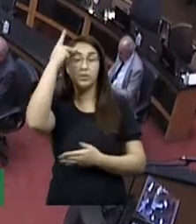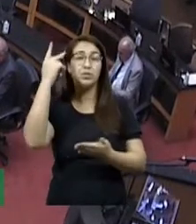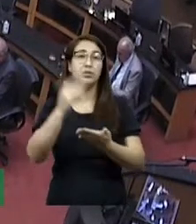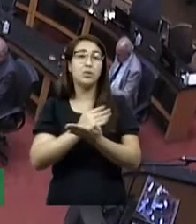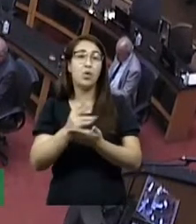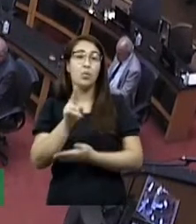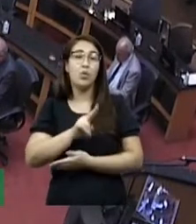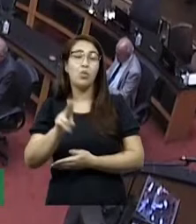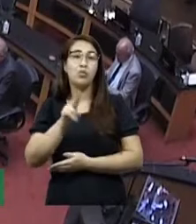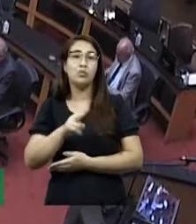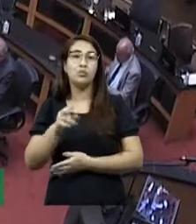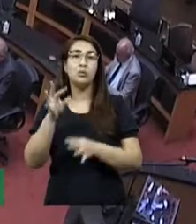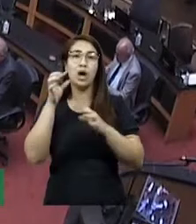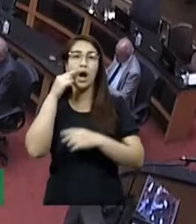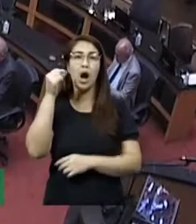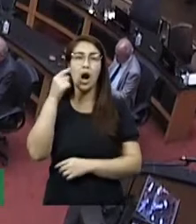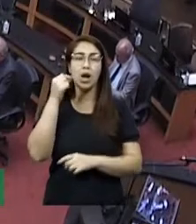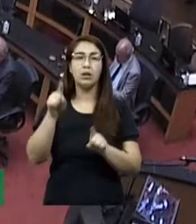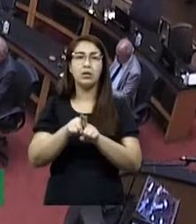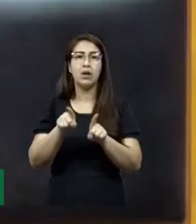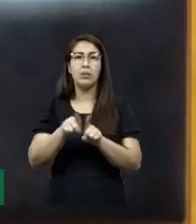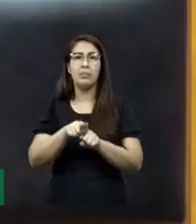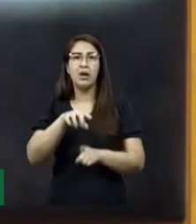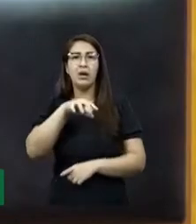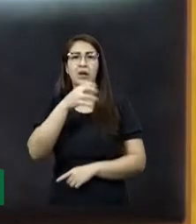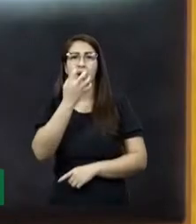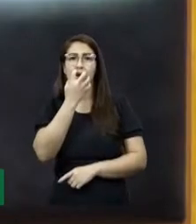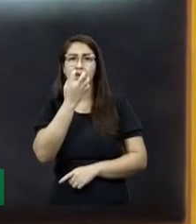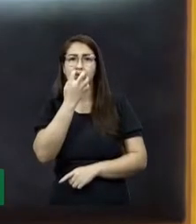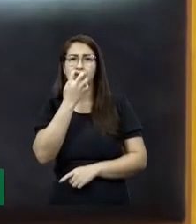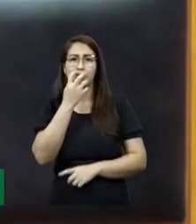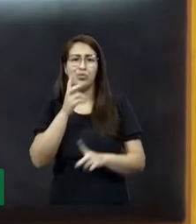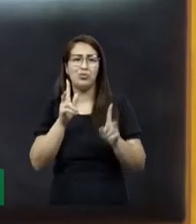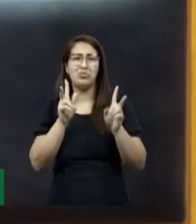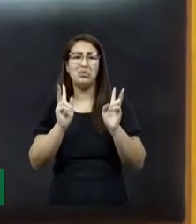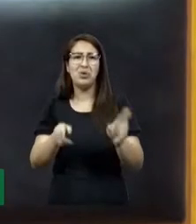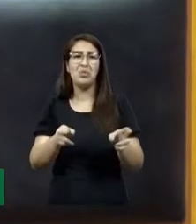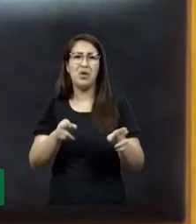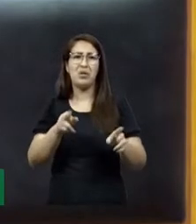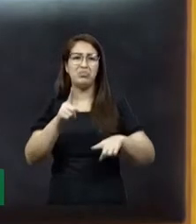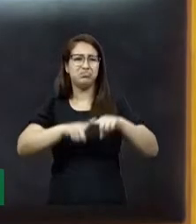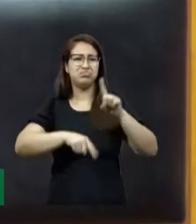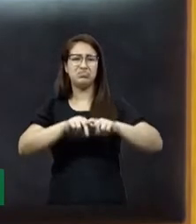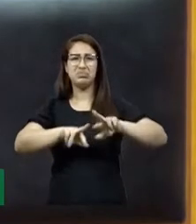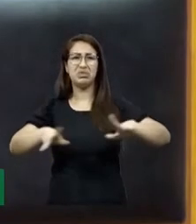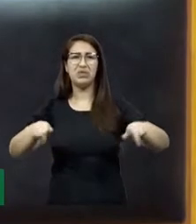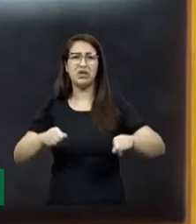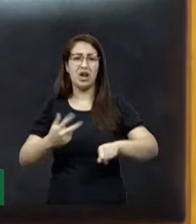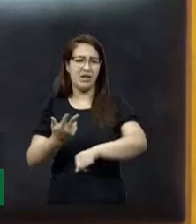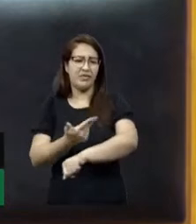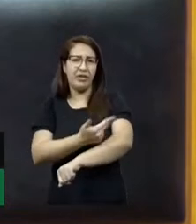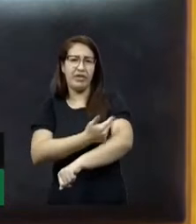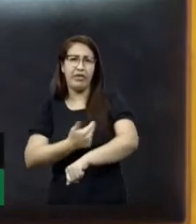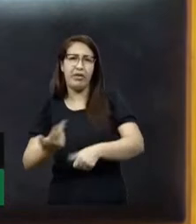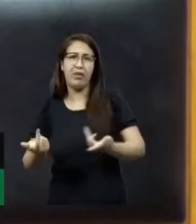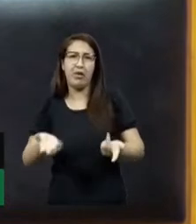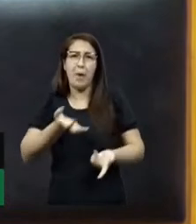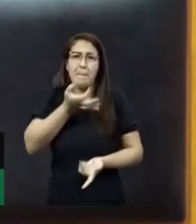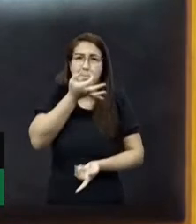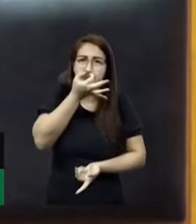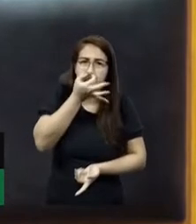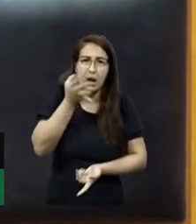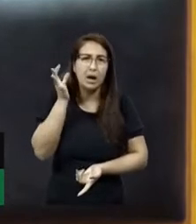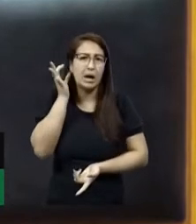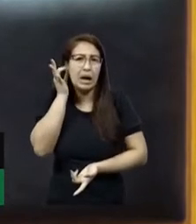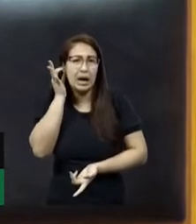gatos como se fossem objetos, como se fossem coisas, tatuando nesses animais, colocando piercing. E